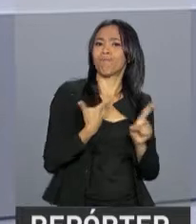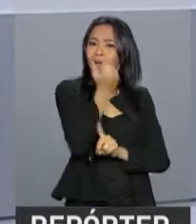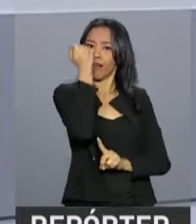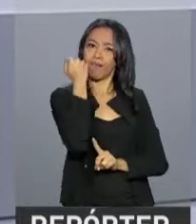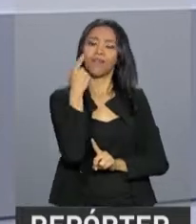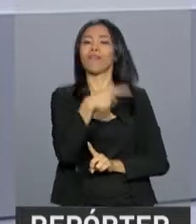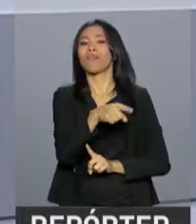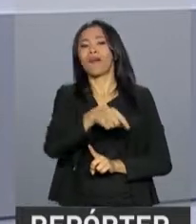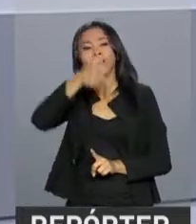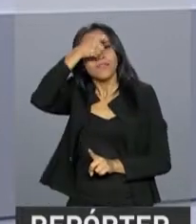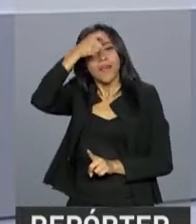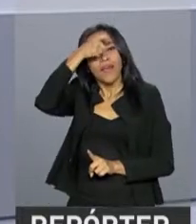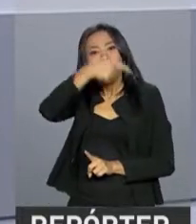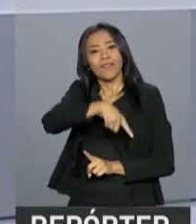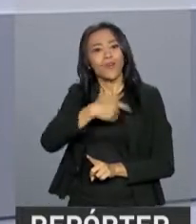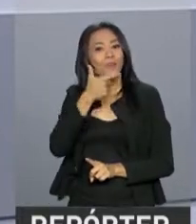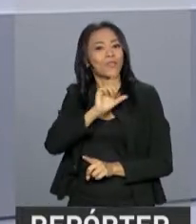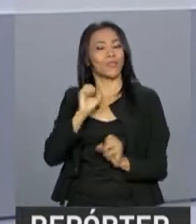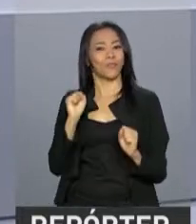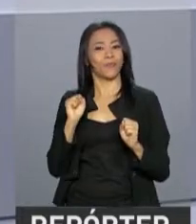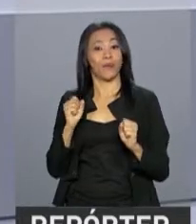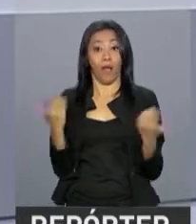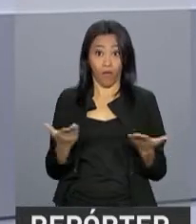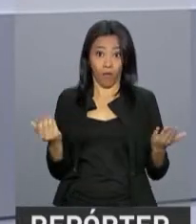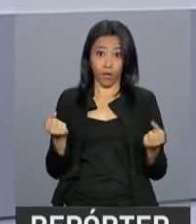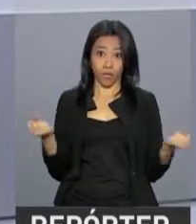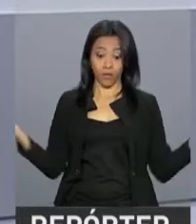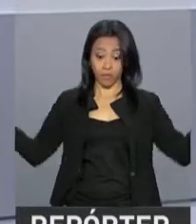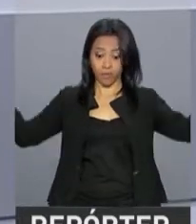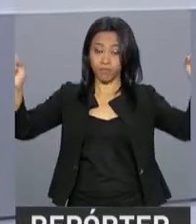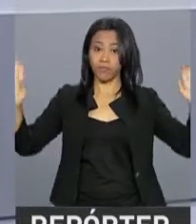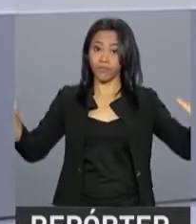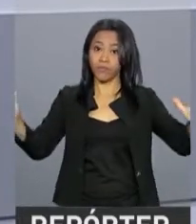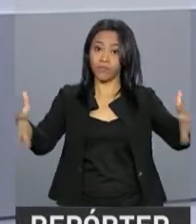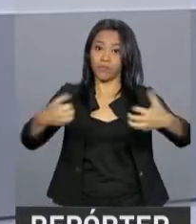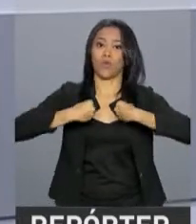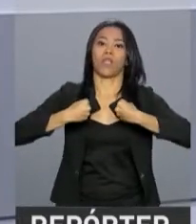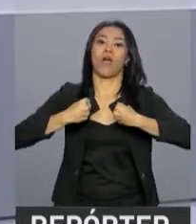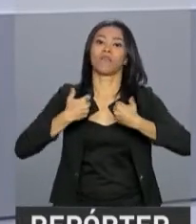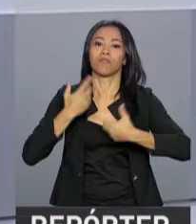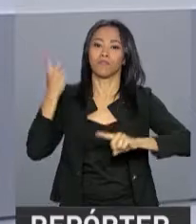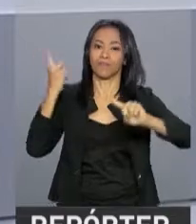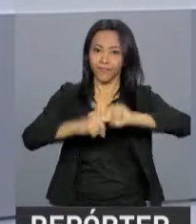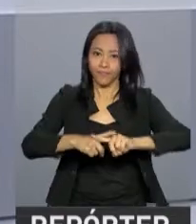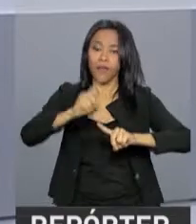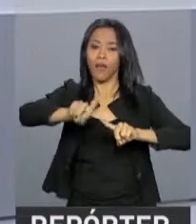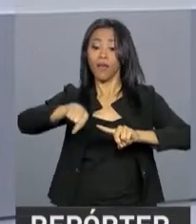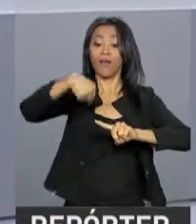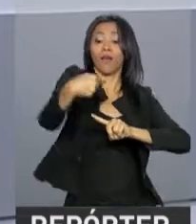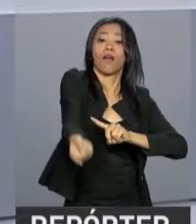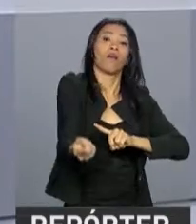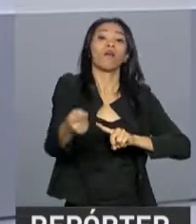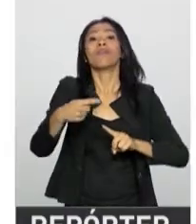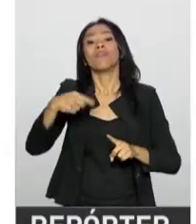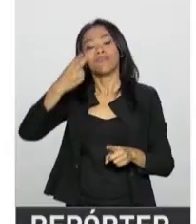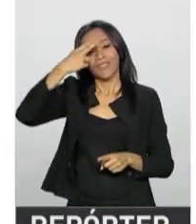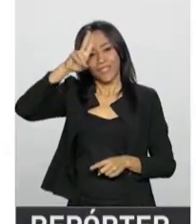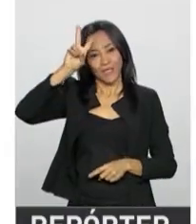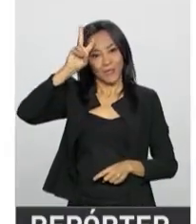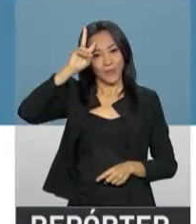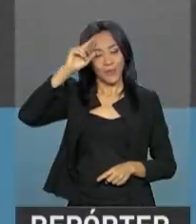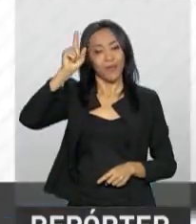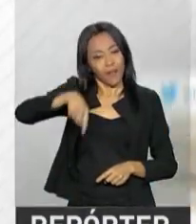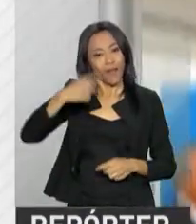0 agora a seleção já está nas oitavas de final o próximo jogo vai ser contra o méxico na segunda feira pelas redes sociais